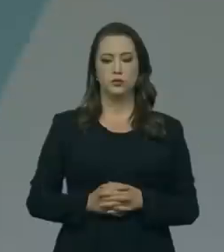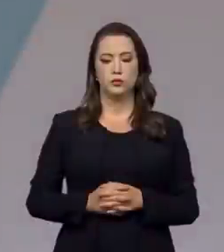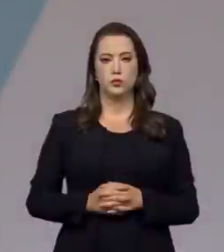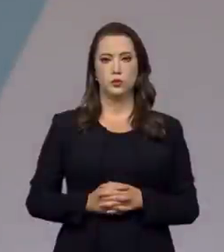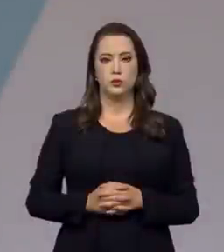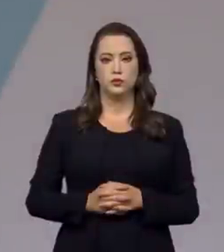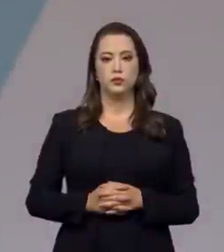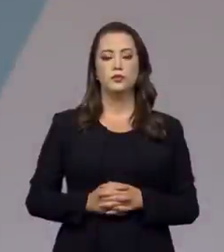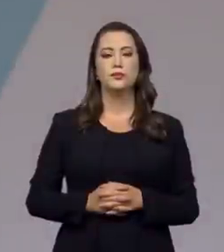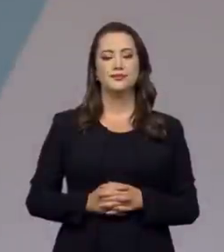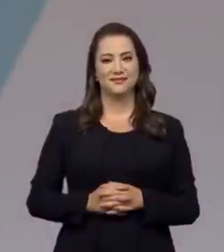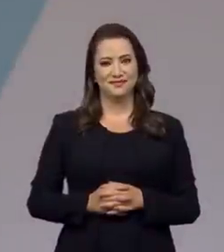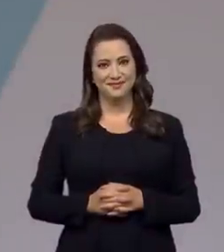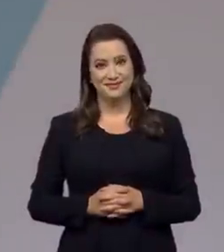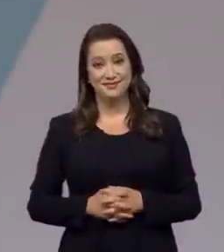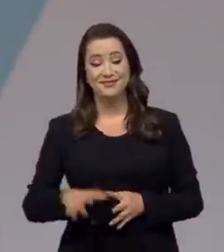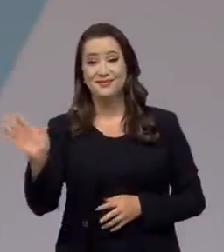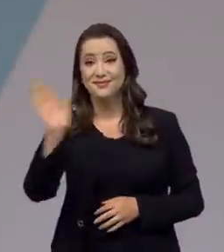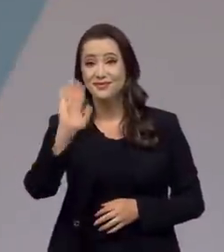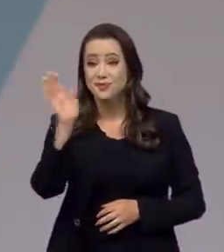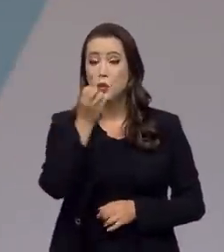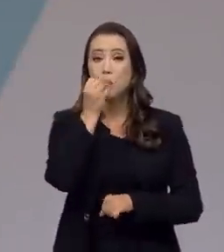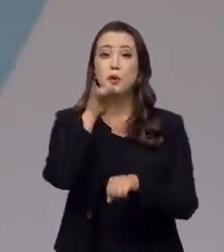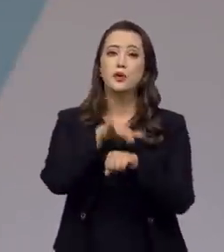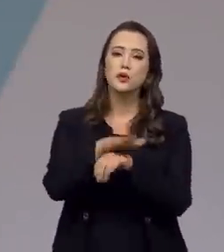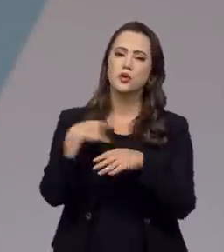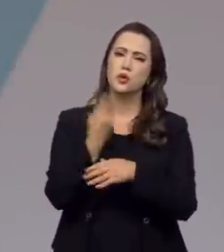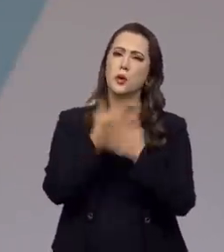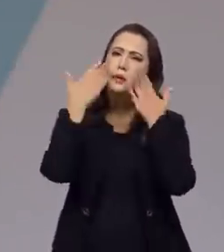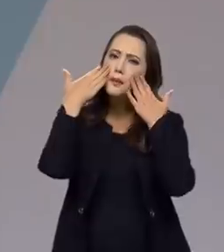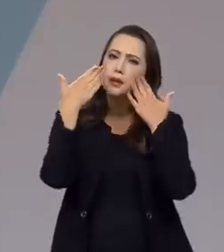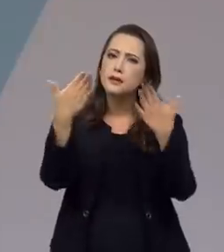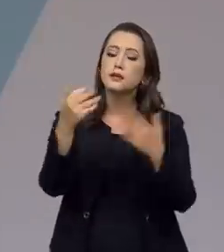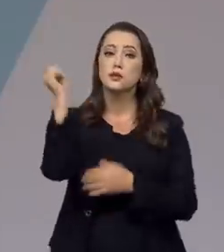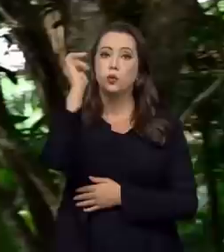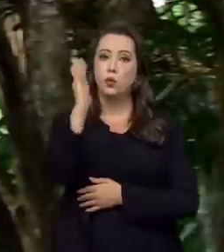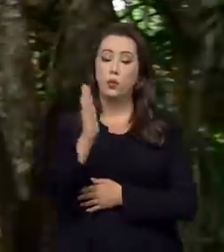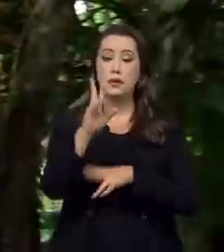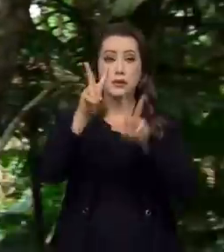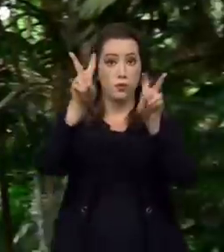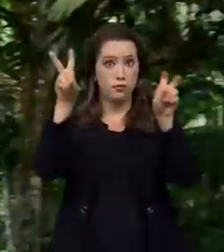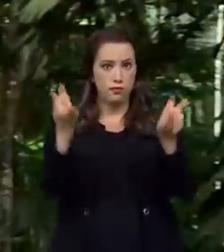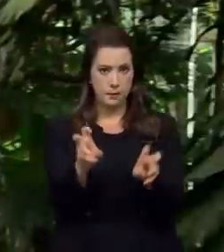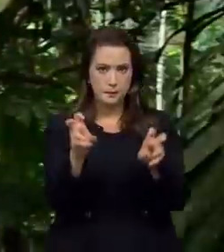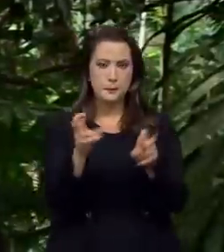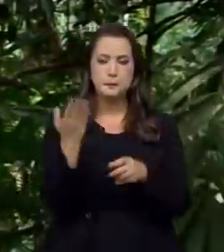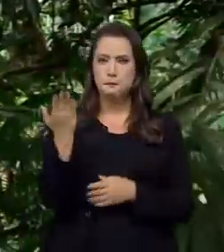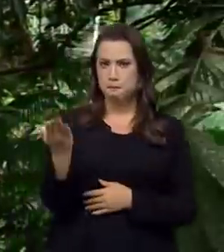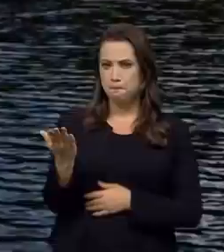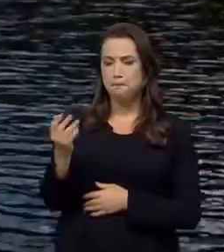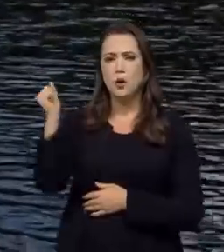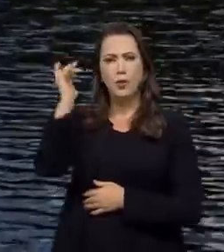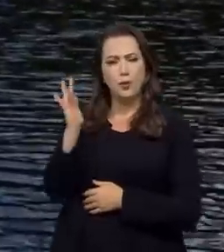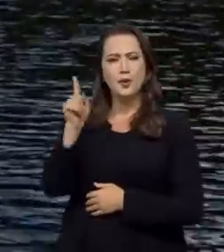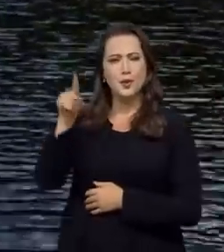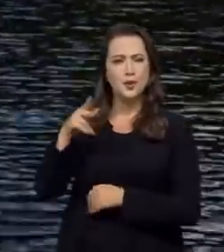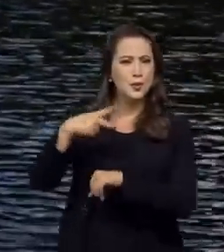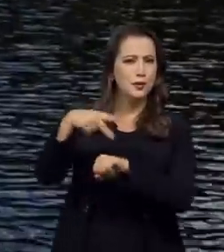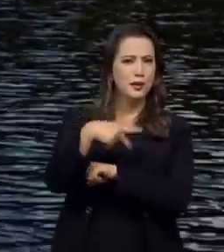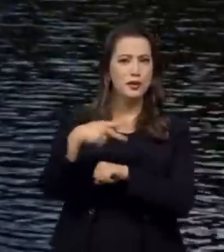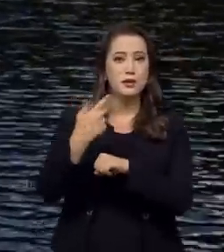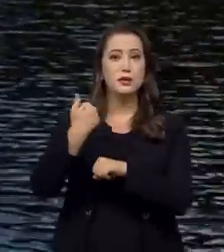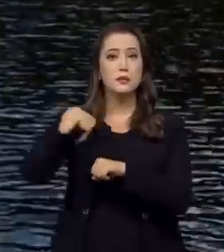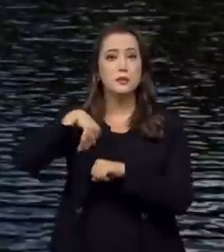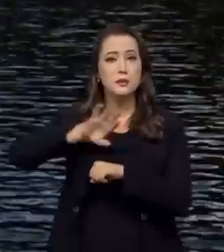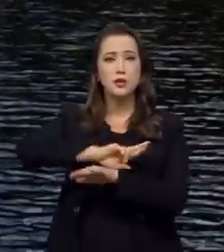E aí O olá boa noite estamos no ar com o Brasil em Pauta o Brasil um dos países mais